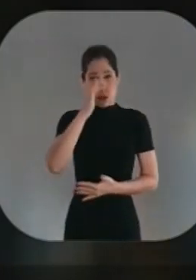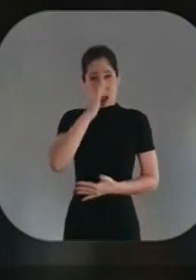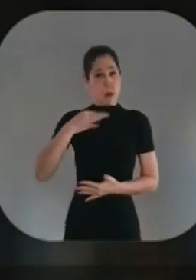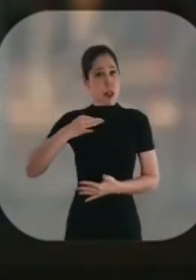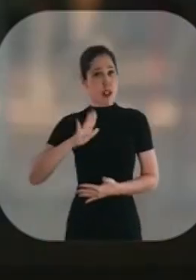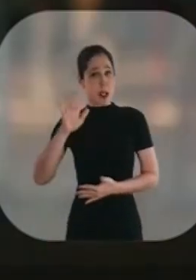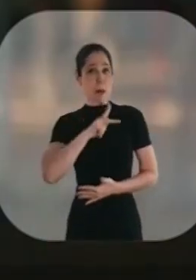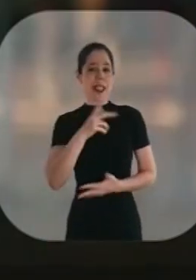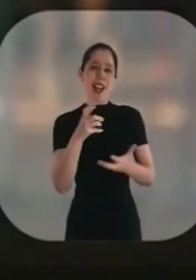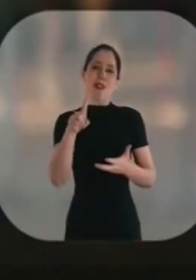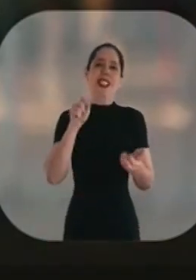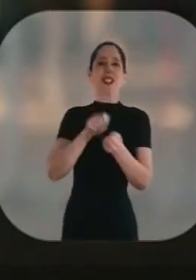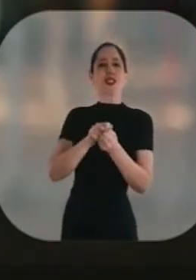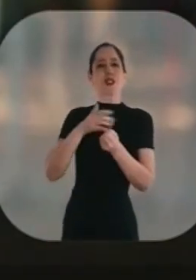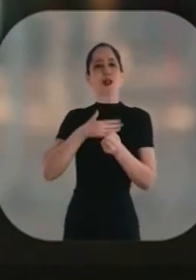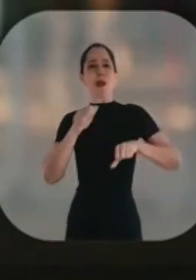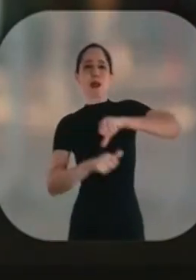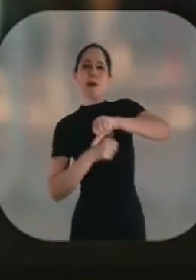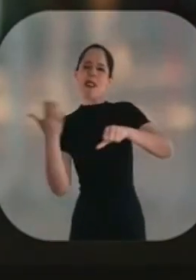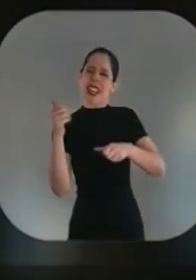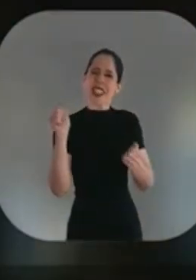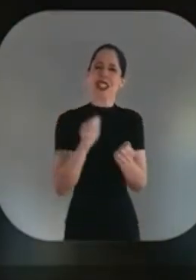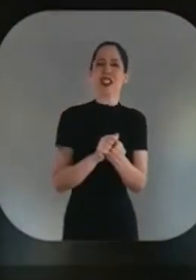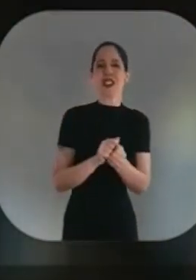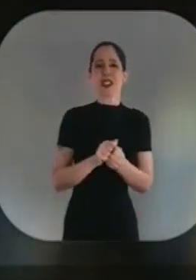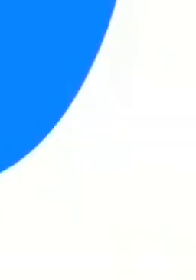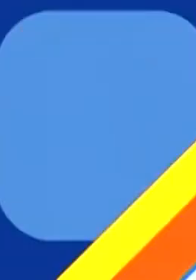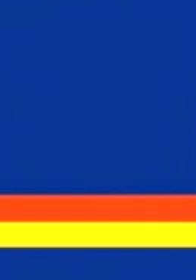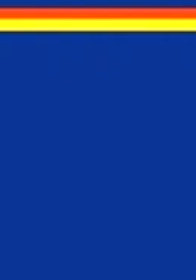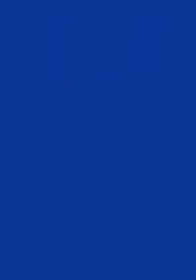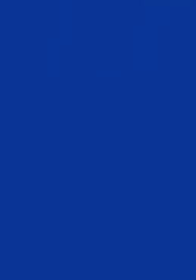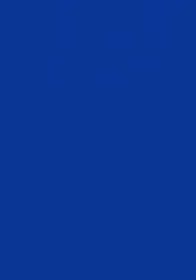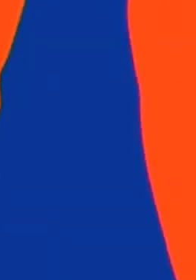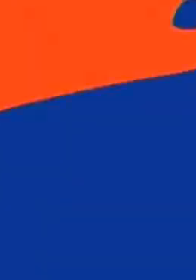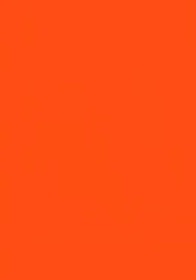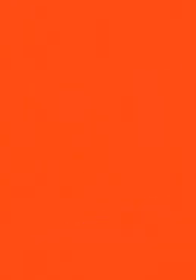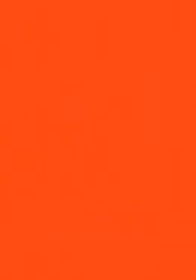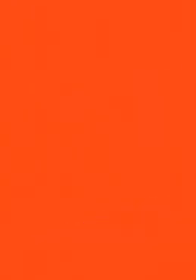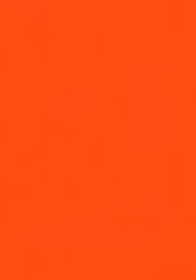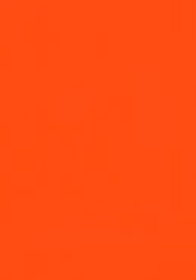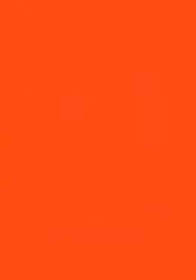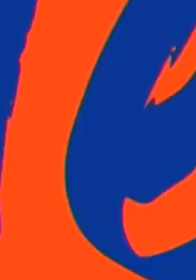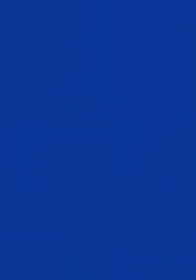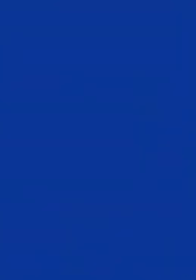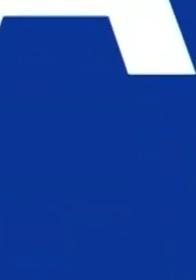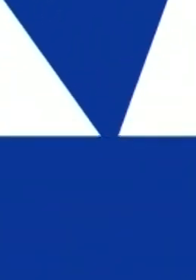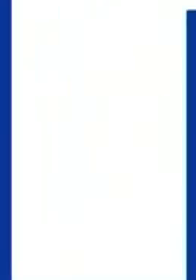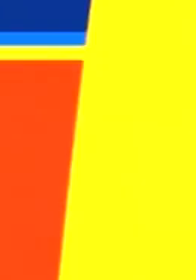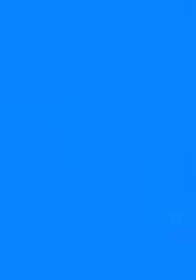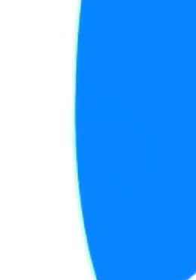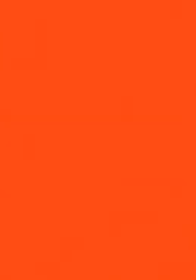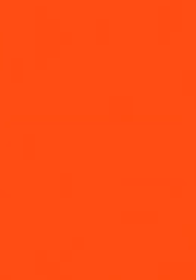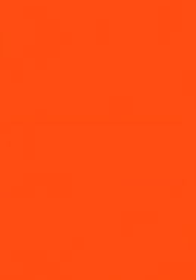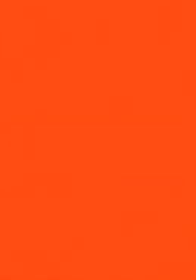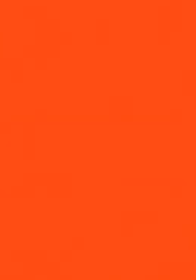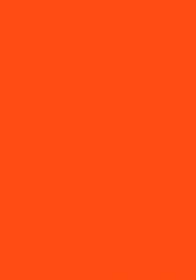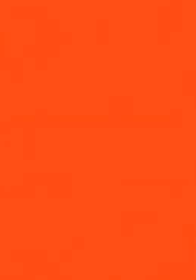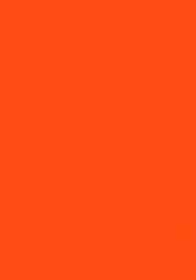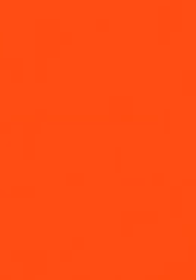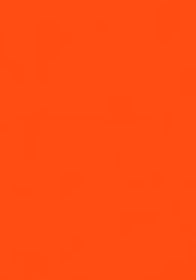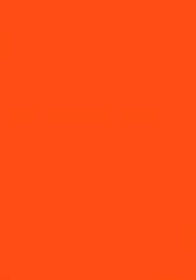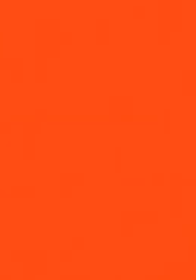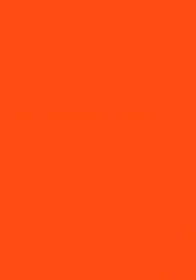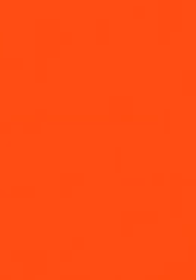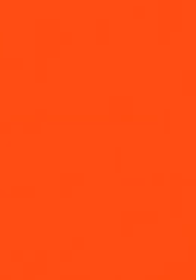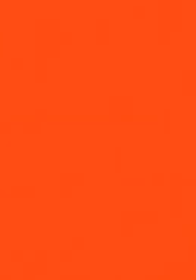a presidente. E quero você comigo nessa mudança. Vem com a gente. Vem, vem pensar pra frente. Agora é fim da mãe, Felipe